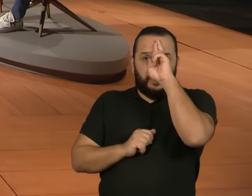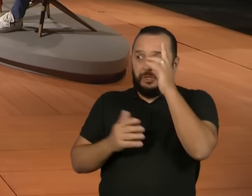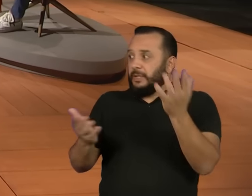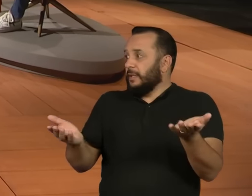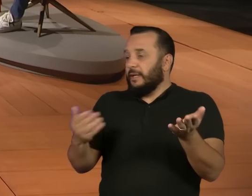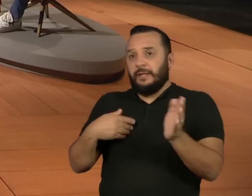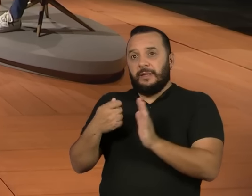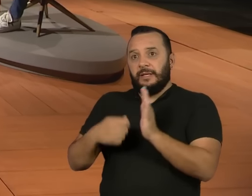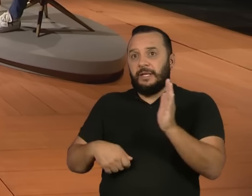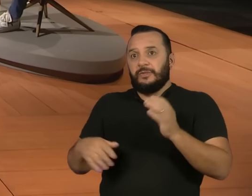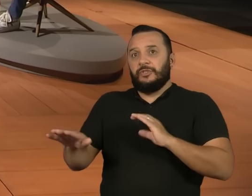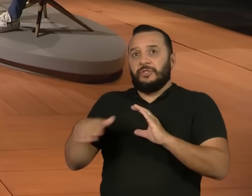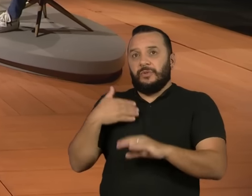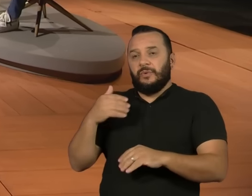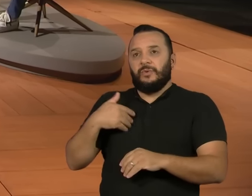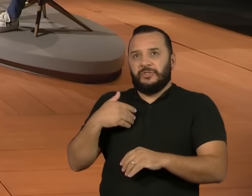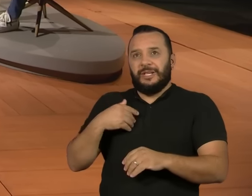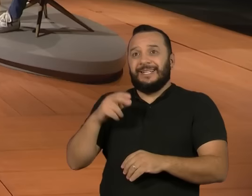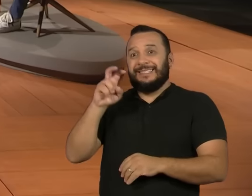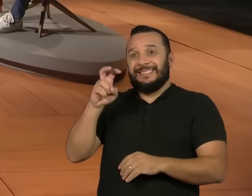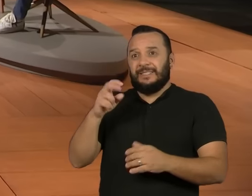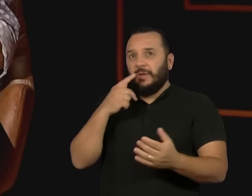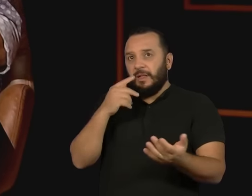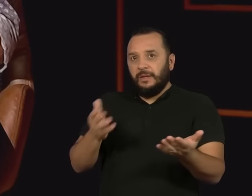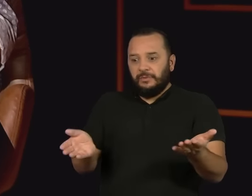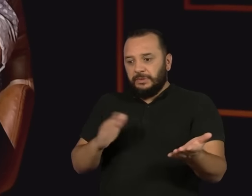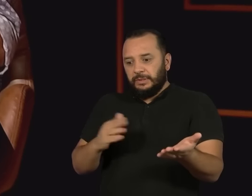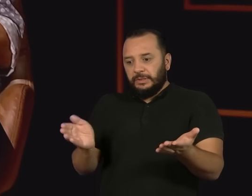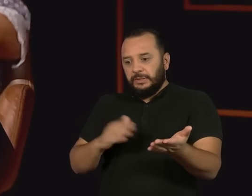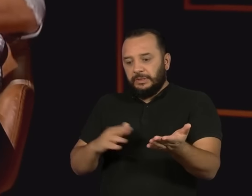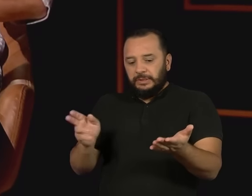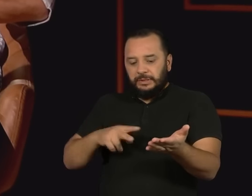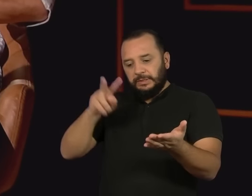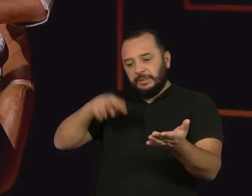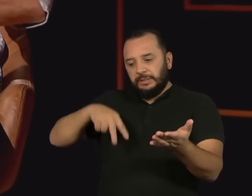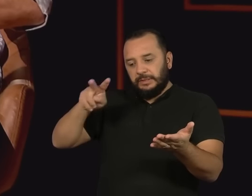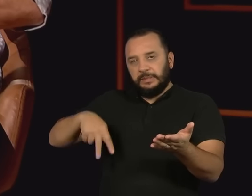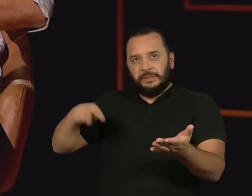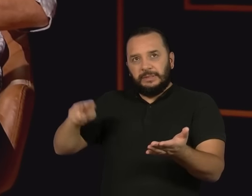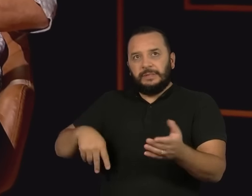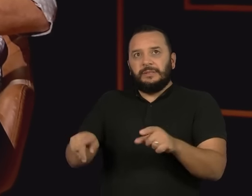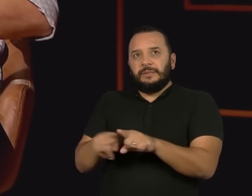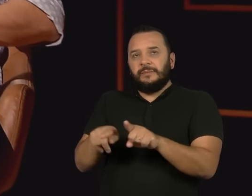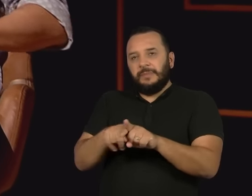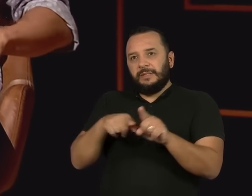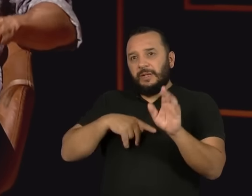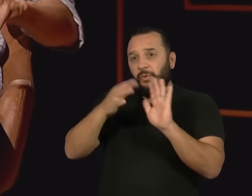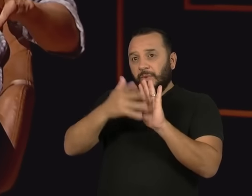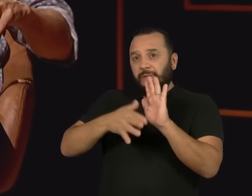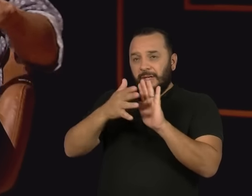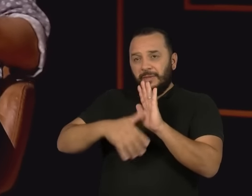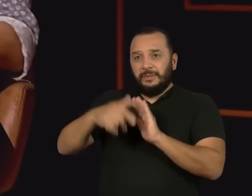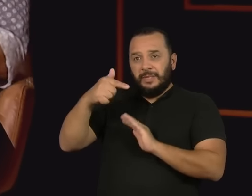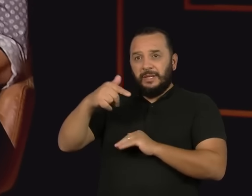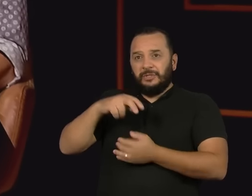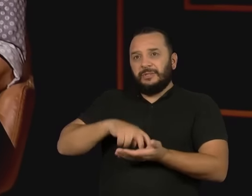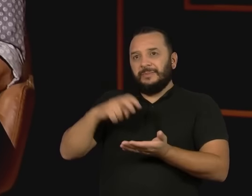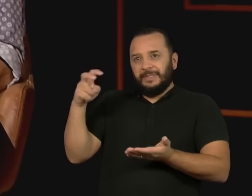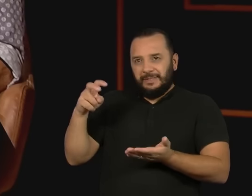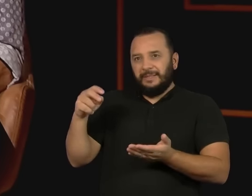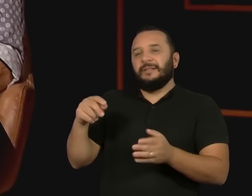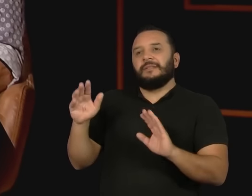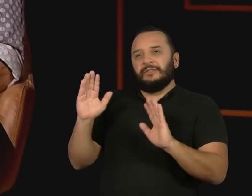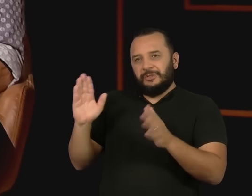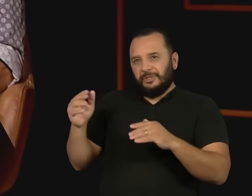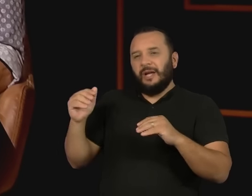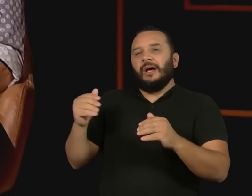roteiro? Chegou o texto, 5 páginas, eu comigo mesmo. E o roteiro, 7 da manhã, você tem que estar numa externa, não sei o quê, então...